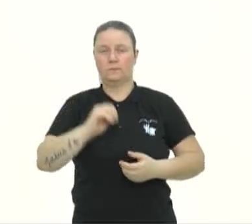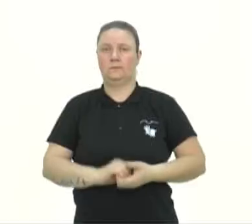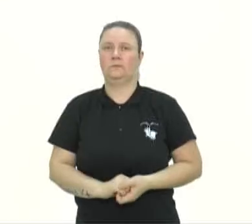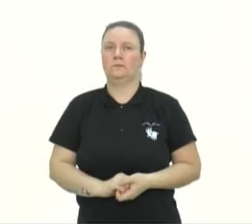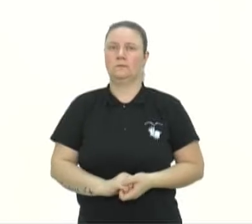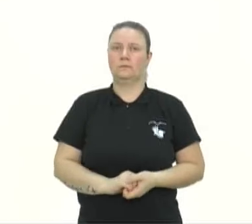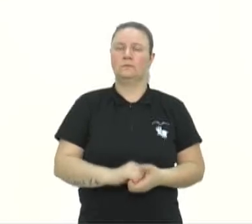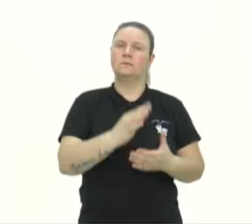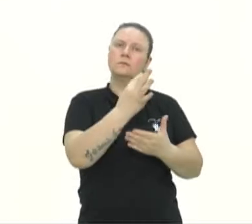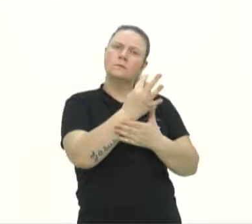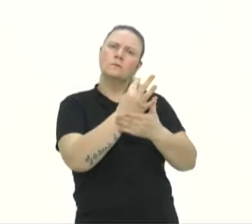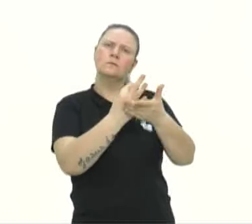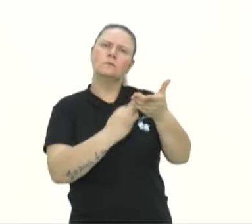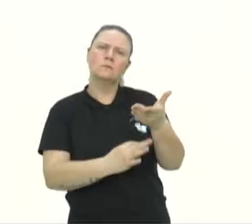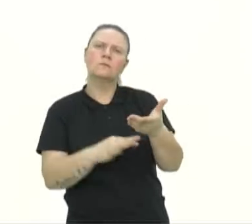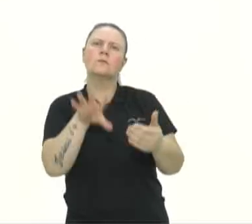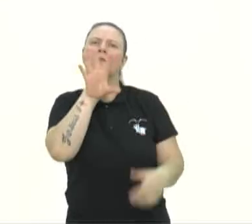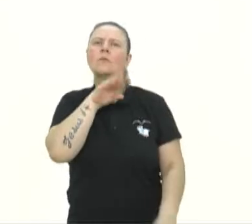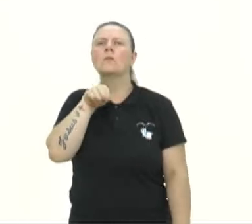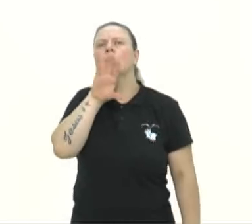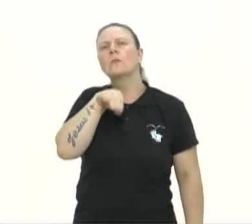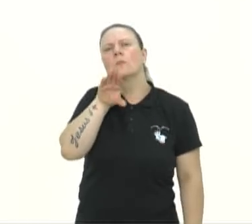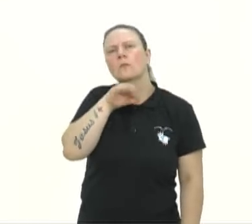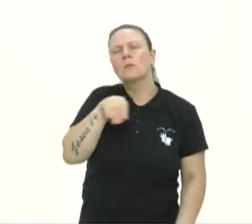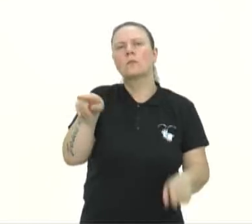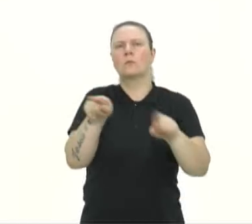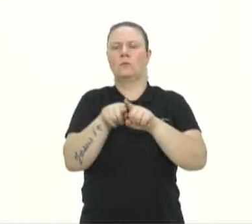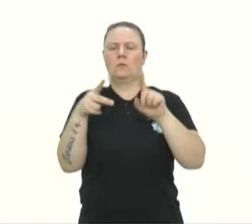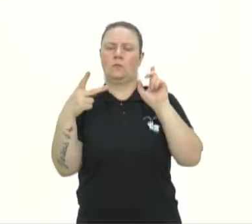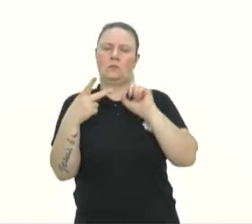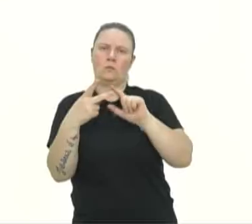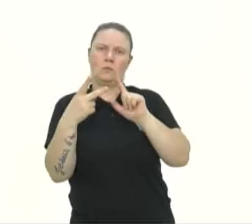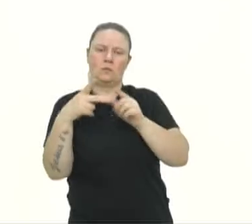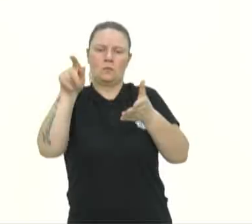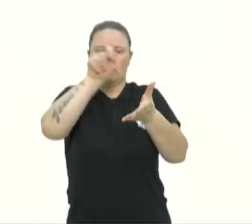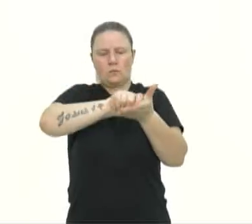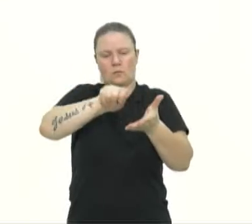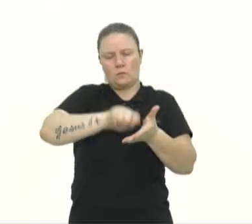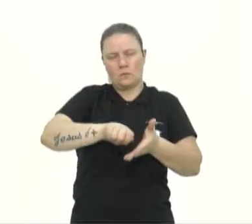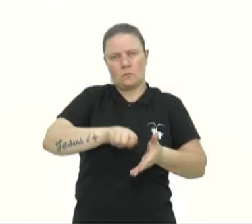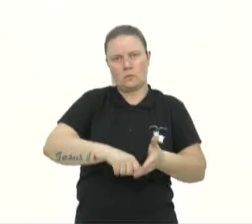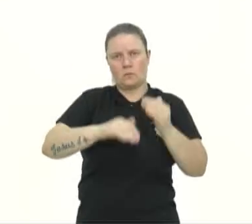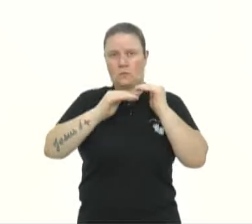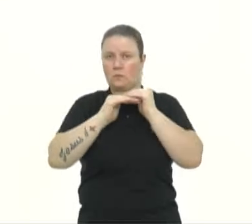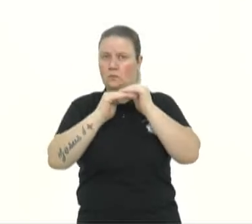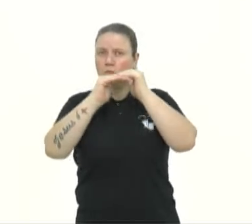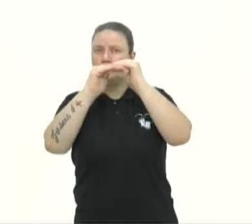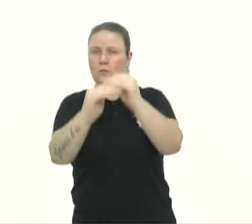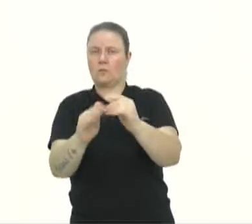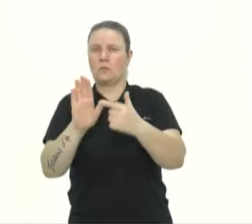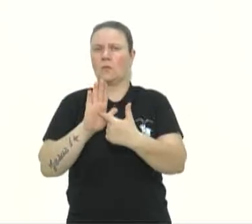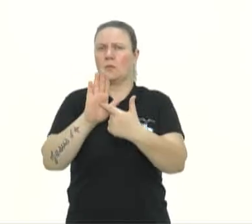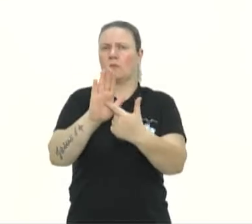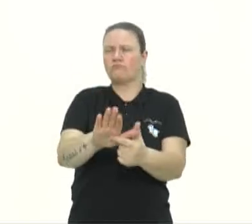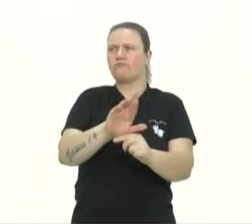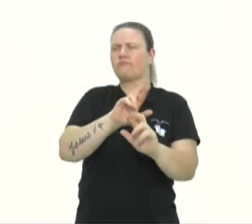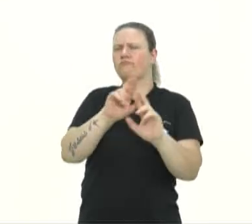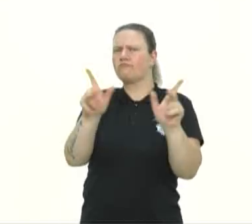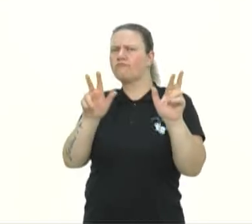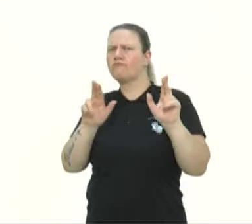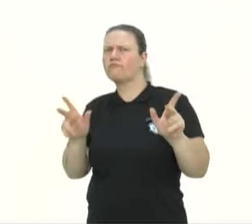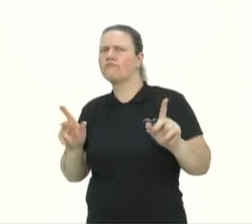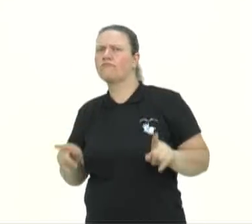O texto transcrito da oralidade e o texto escrito em norma padrão apresentam diversas